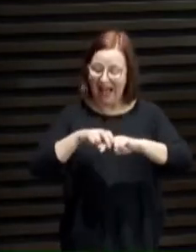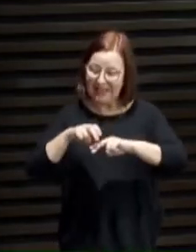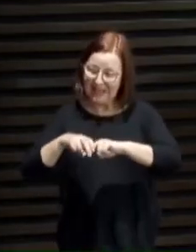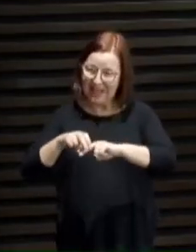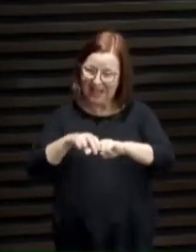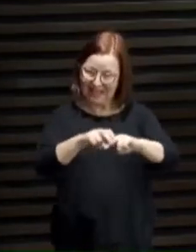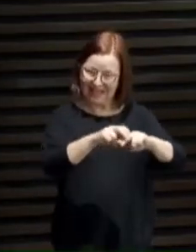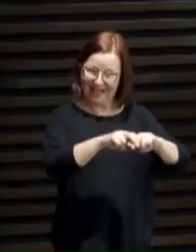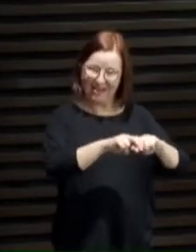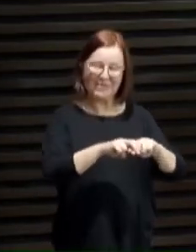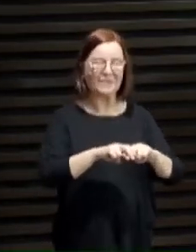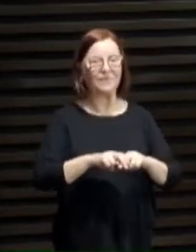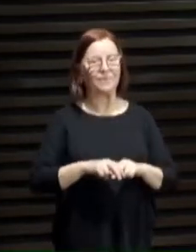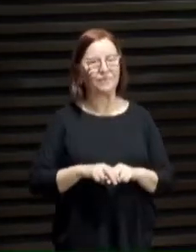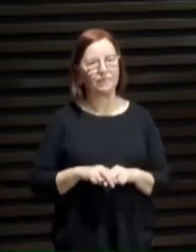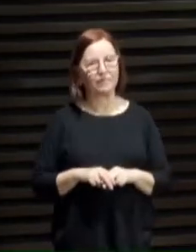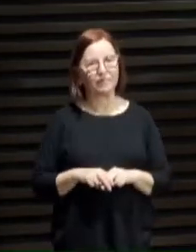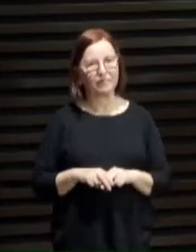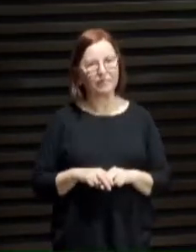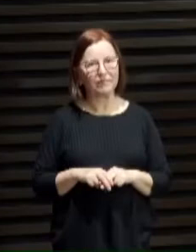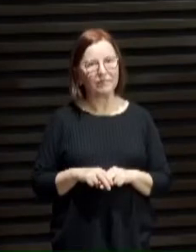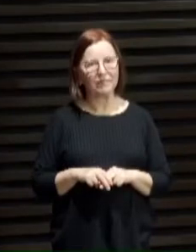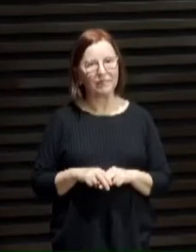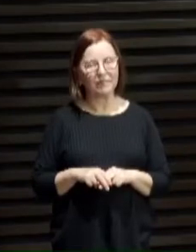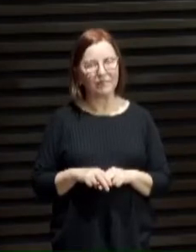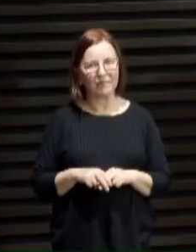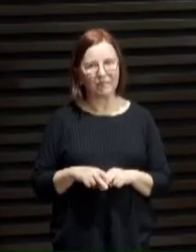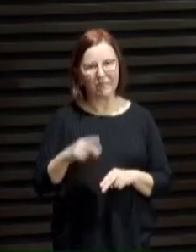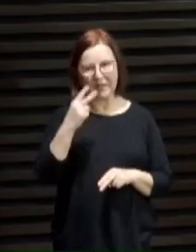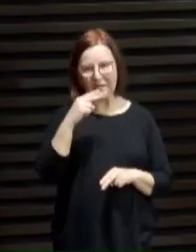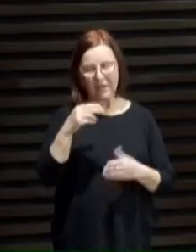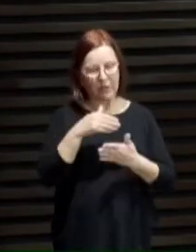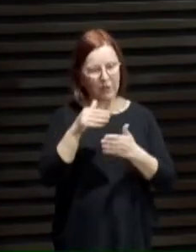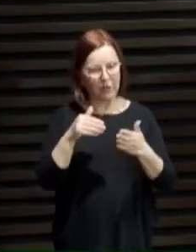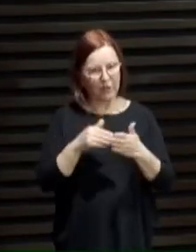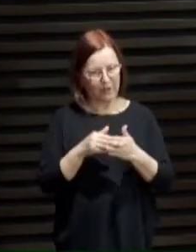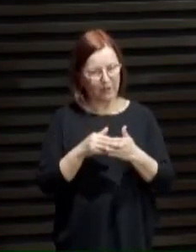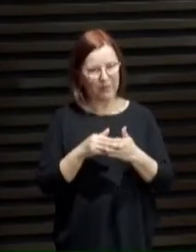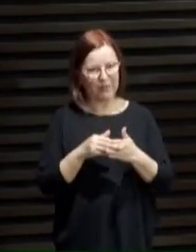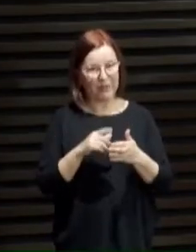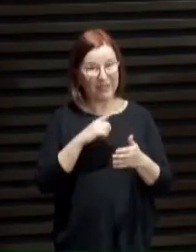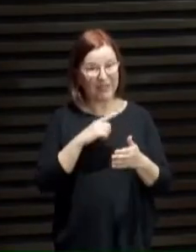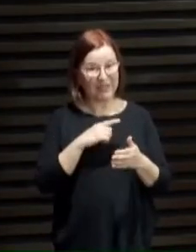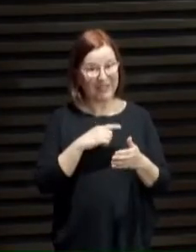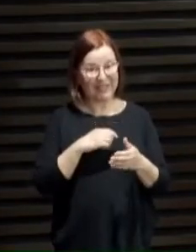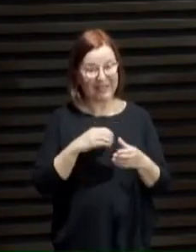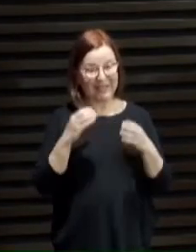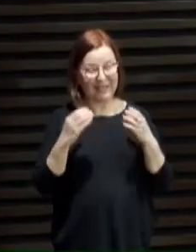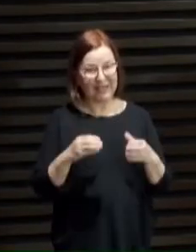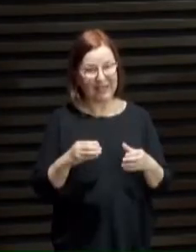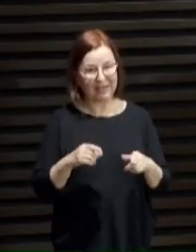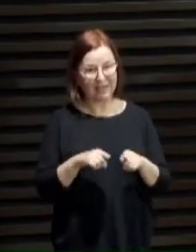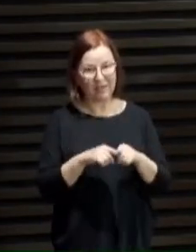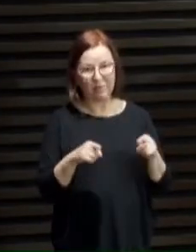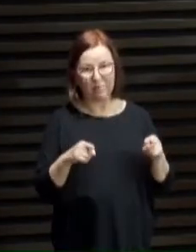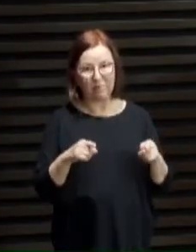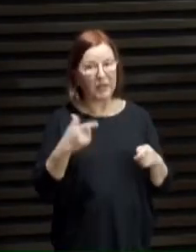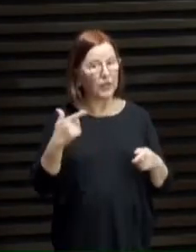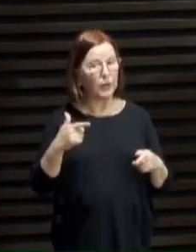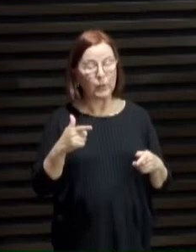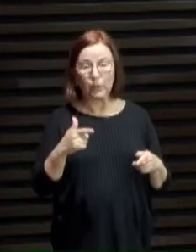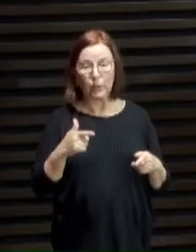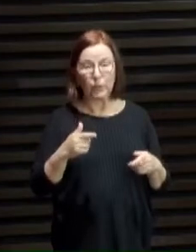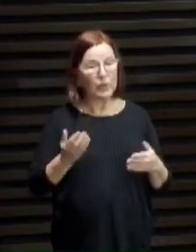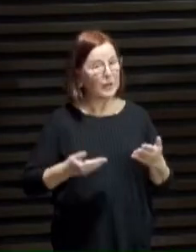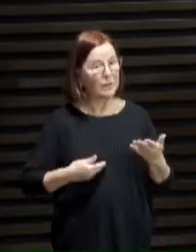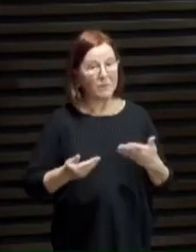chegaram, viram todos os apetrechos da casa, mas ninguém encontrou o criado. E como todo mundo estava